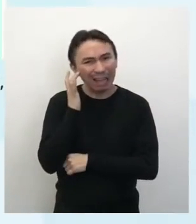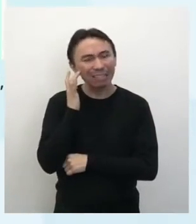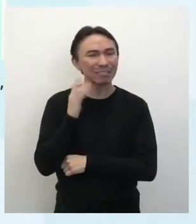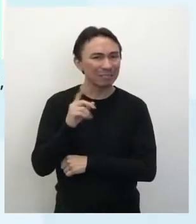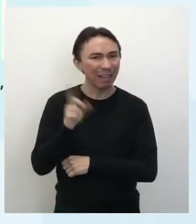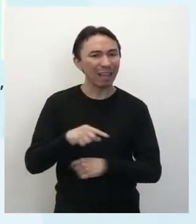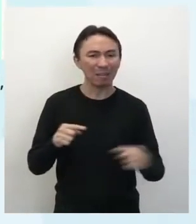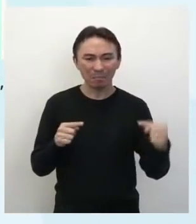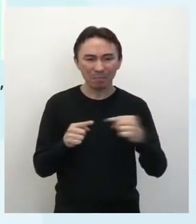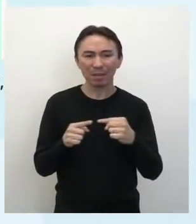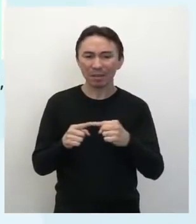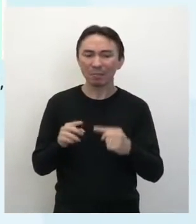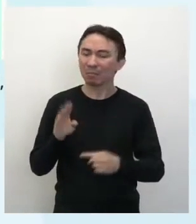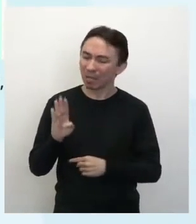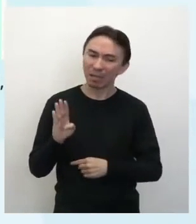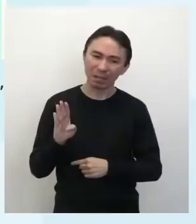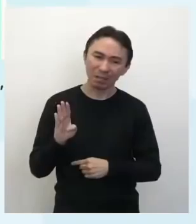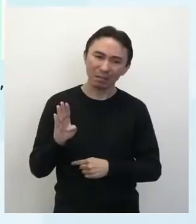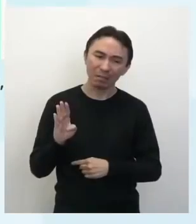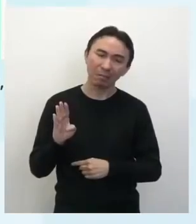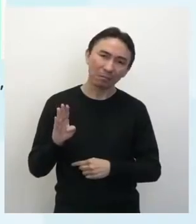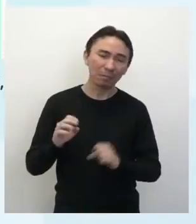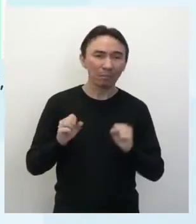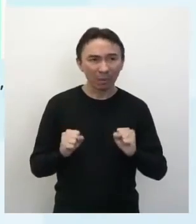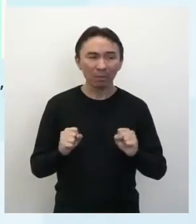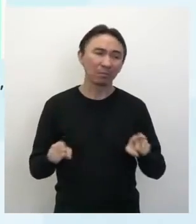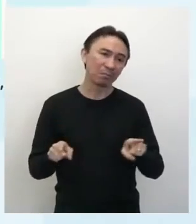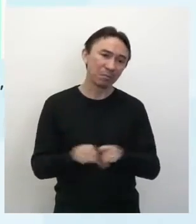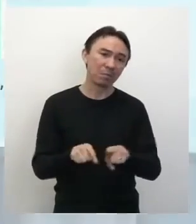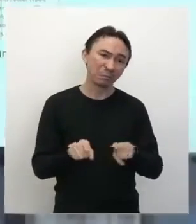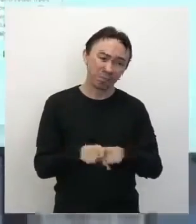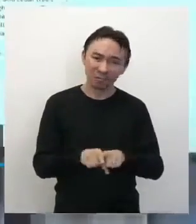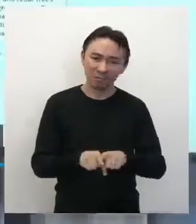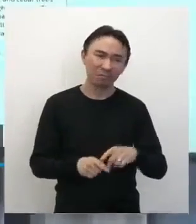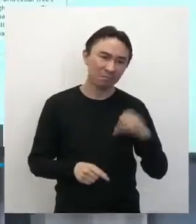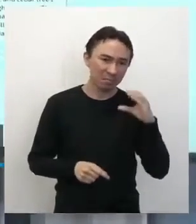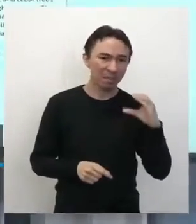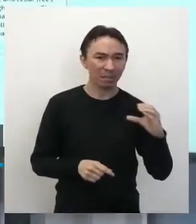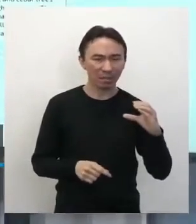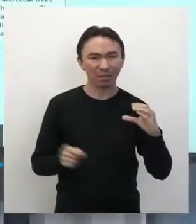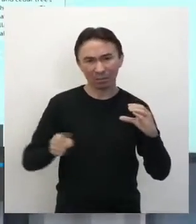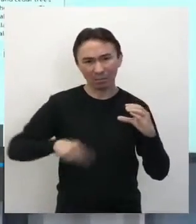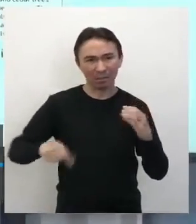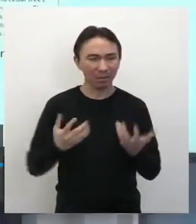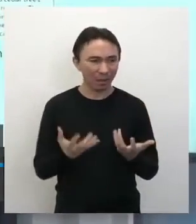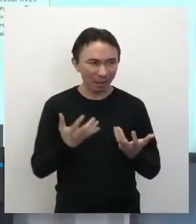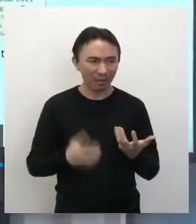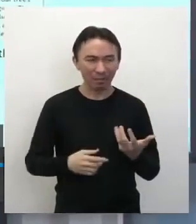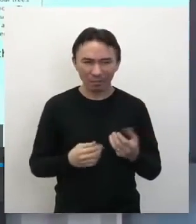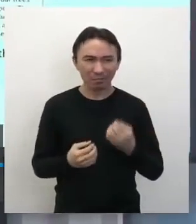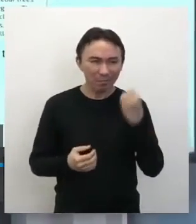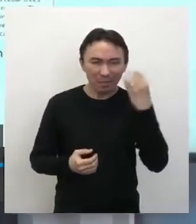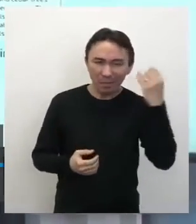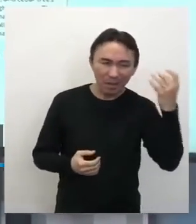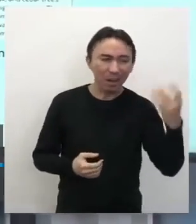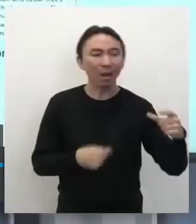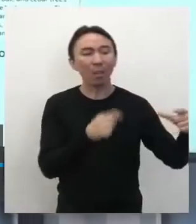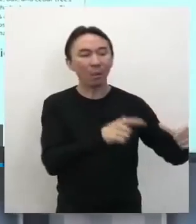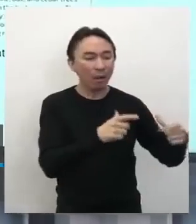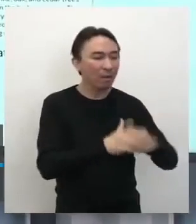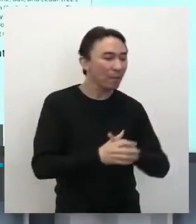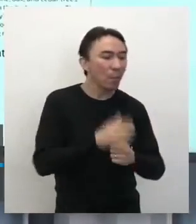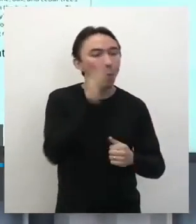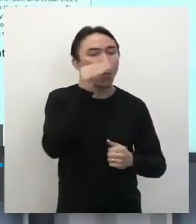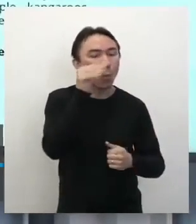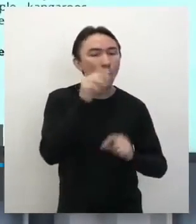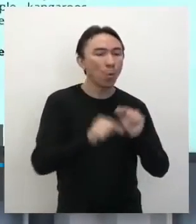né? Mas poderia ser também, né? Que é um blog especializado, né? Que a gente vai viajar, a gente sempre quer saber curiosidades sobre o lugar. Então pode ser também, mas